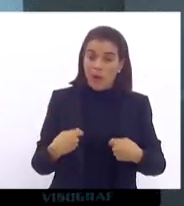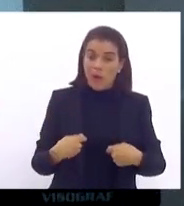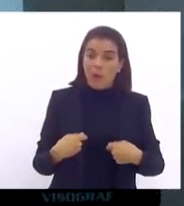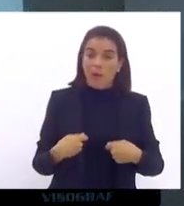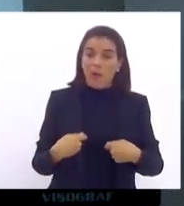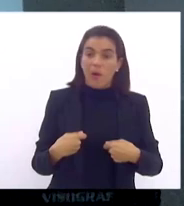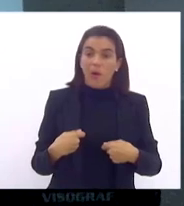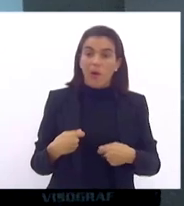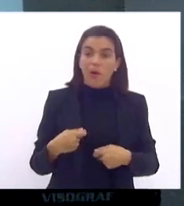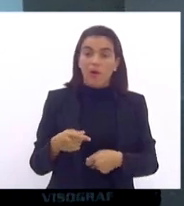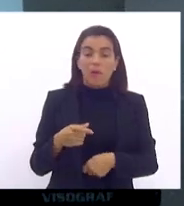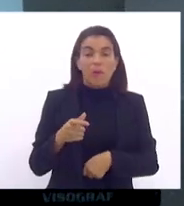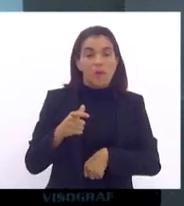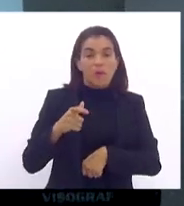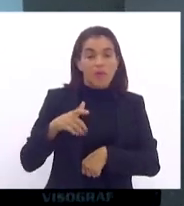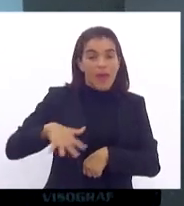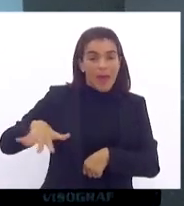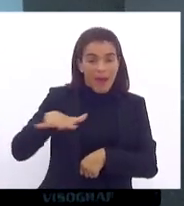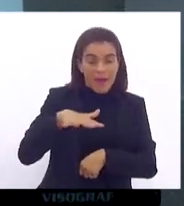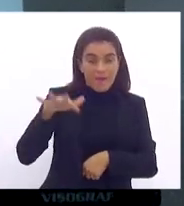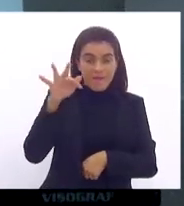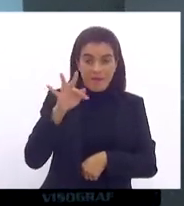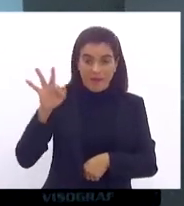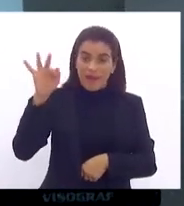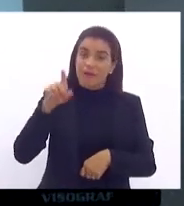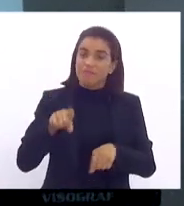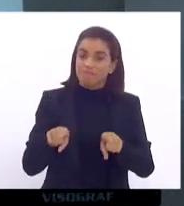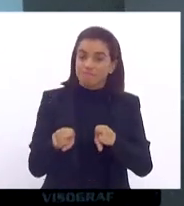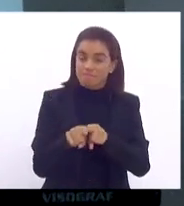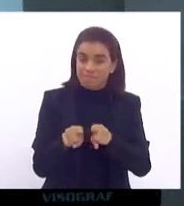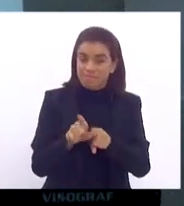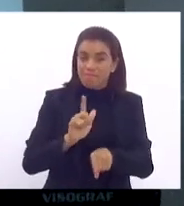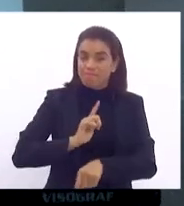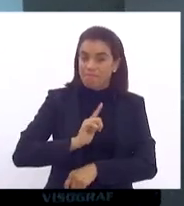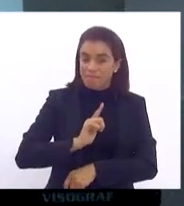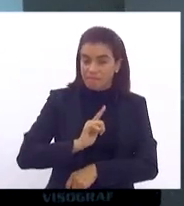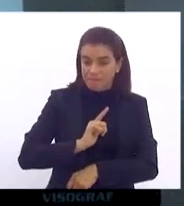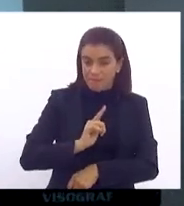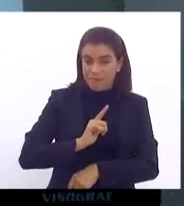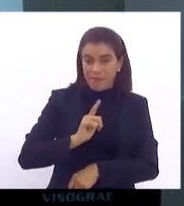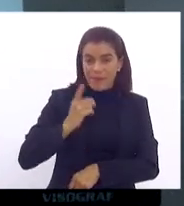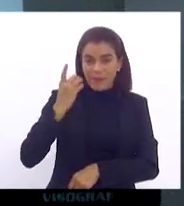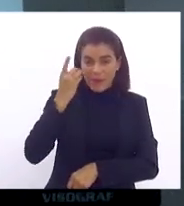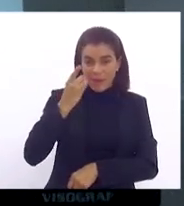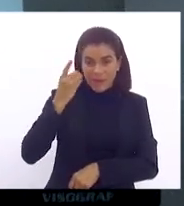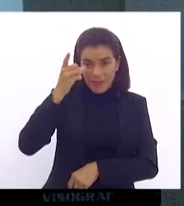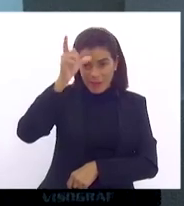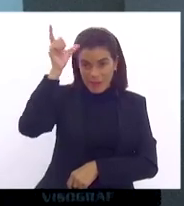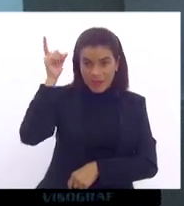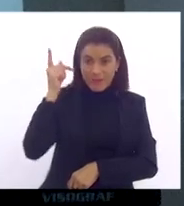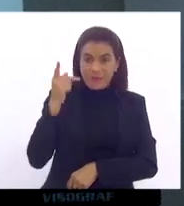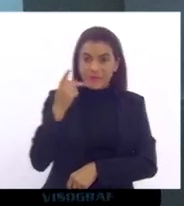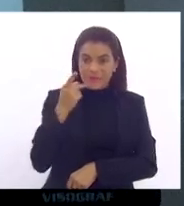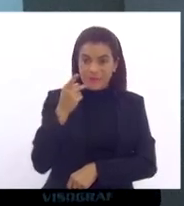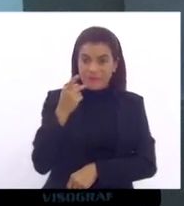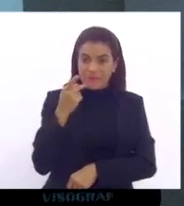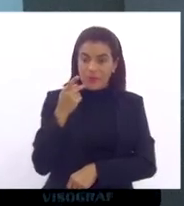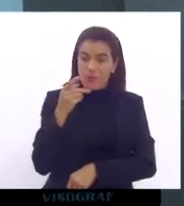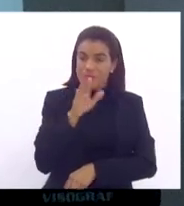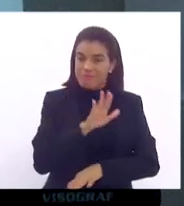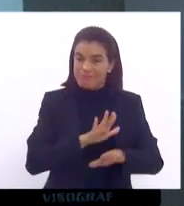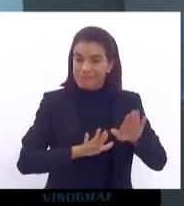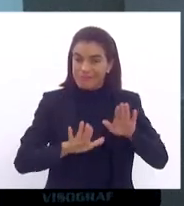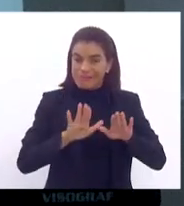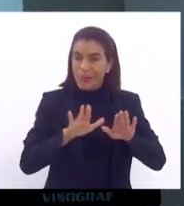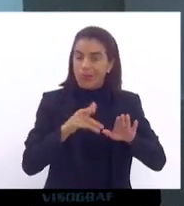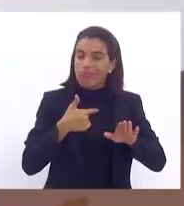que pelo menos no plano Federal também existe eh Deputado Luiz Paulo o certo Rabi momento né o